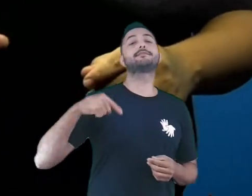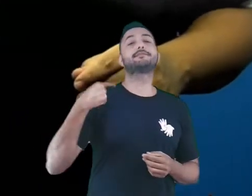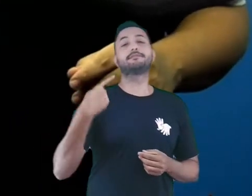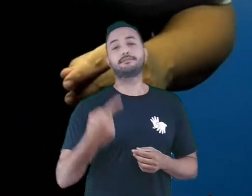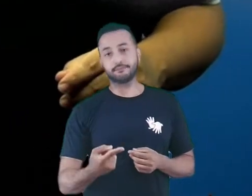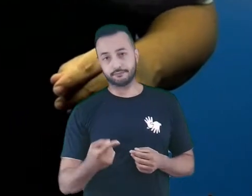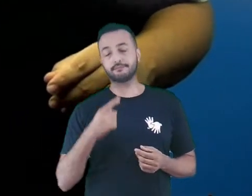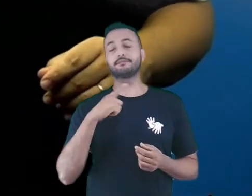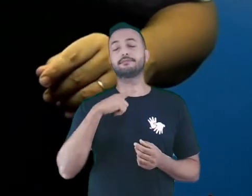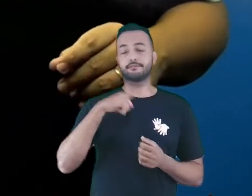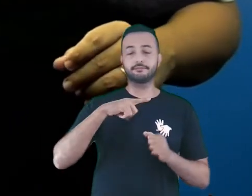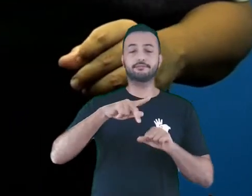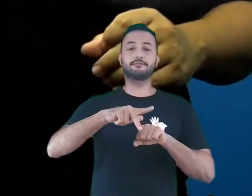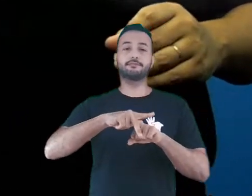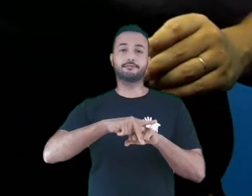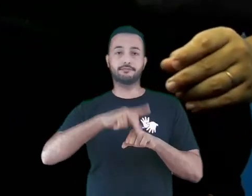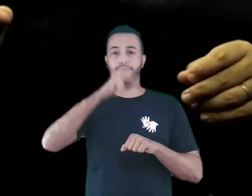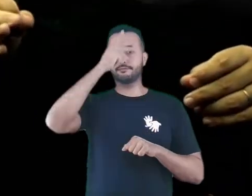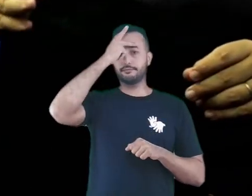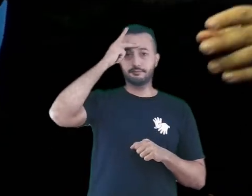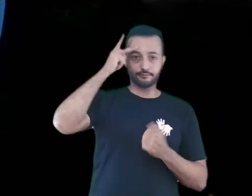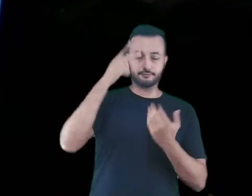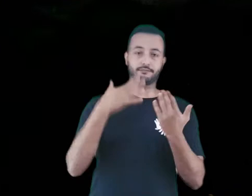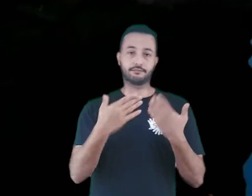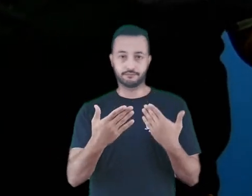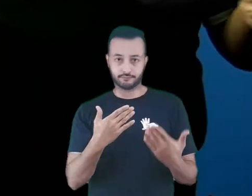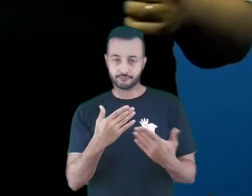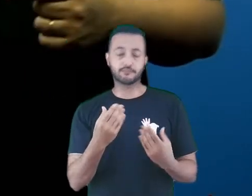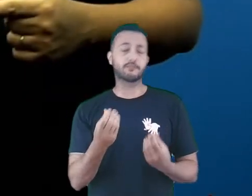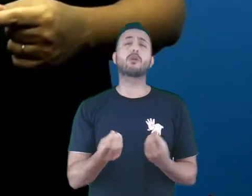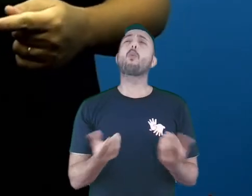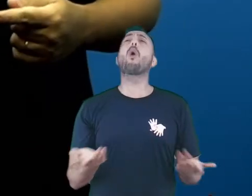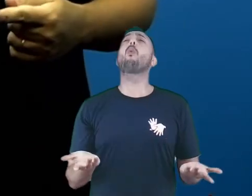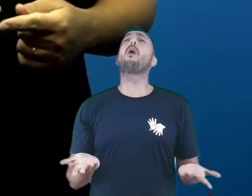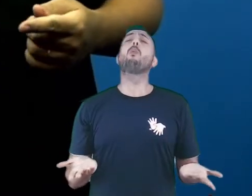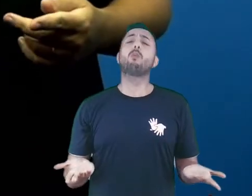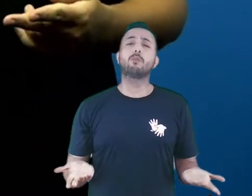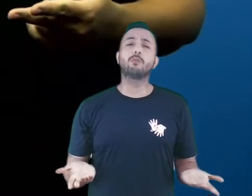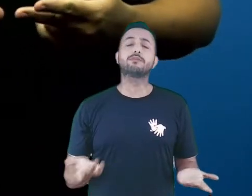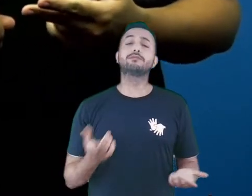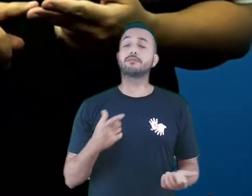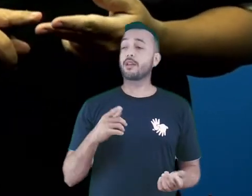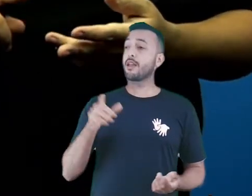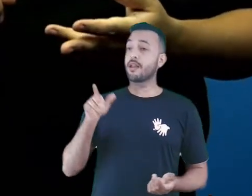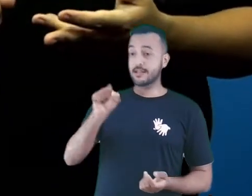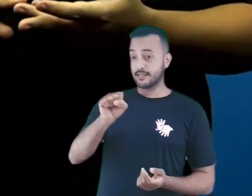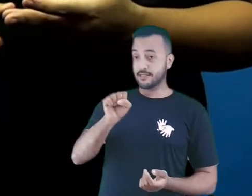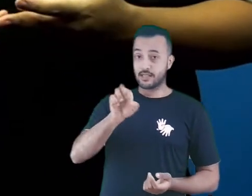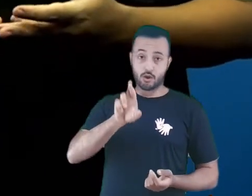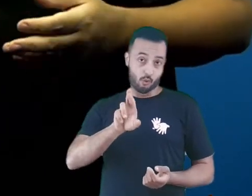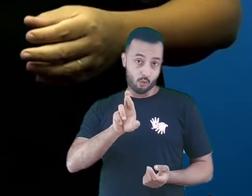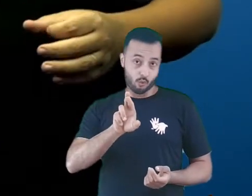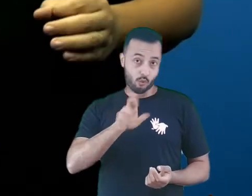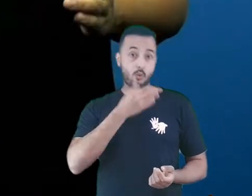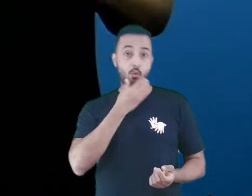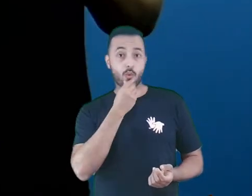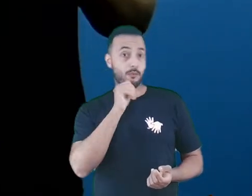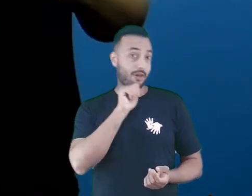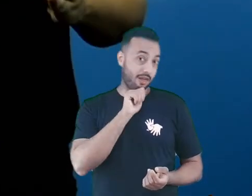temos os pronomes pessoais de tratamento. Quais são eles, professor? Senhora, senhor,